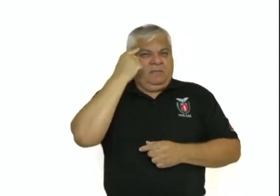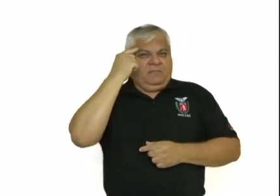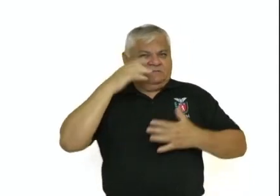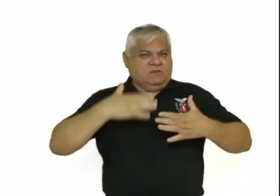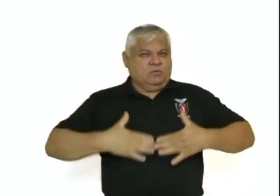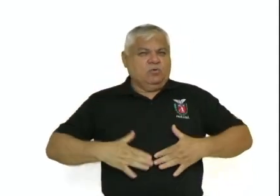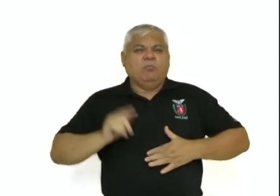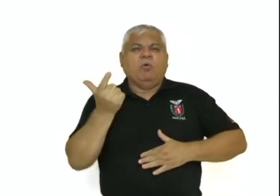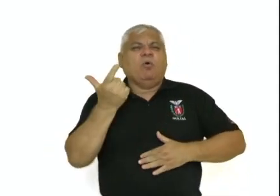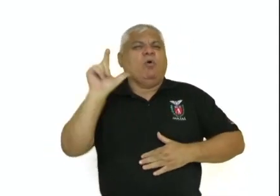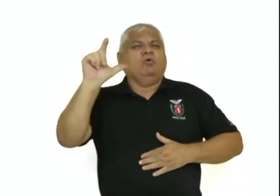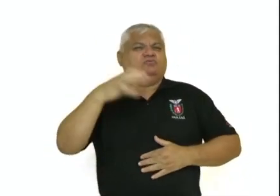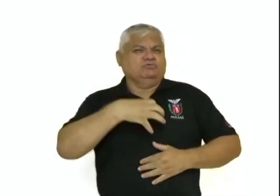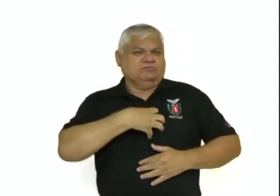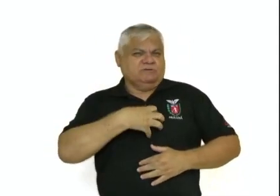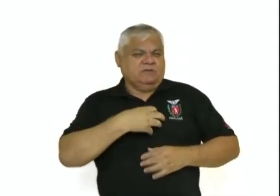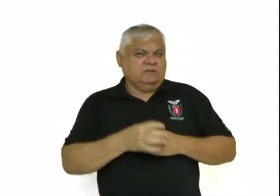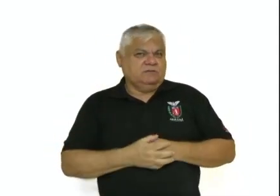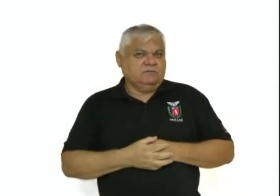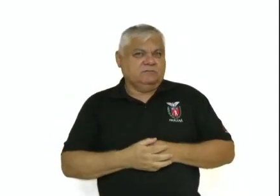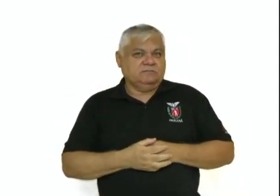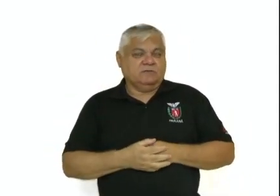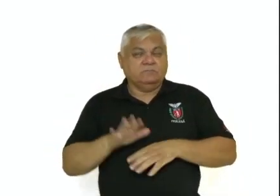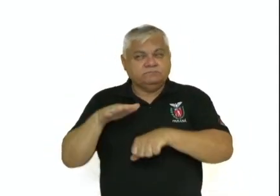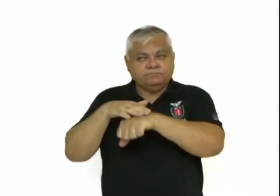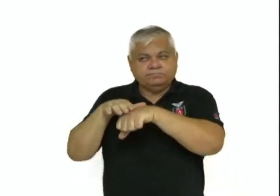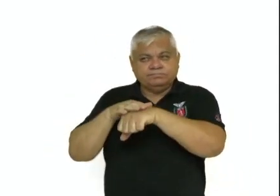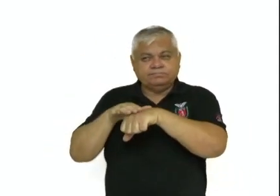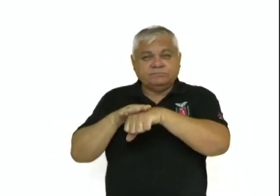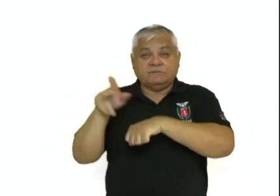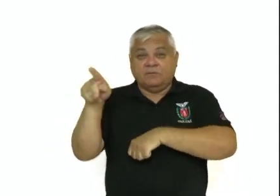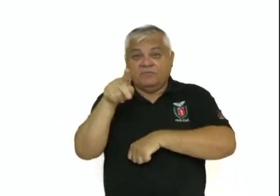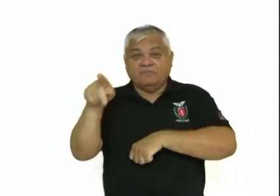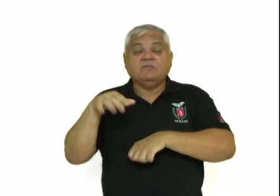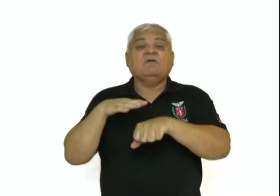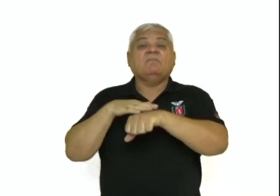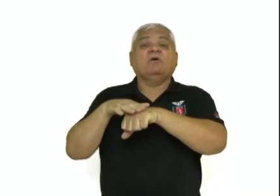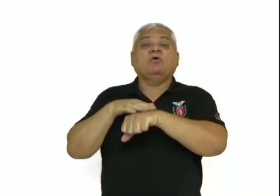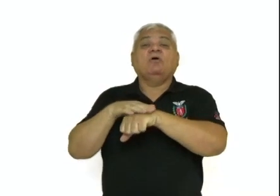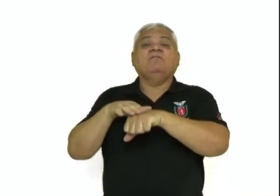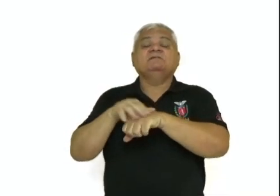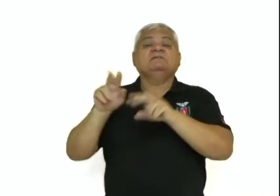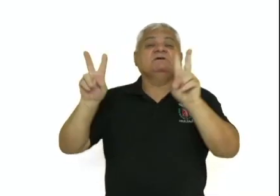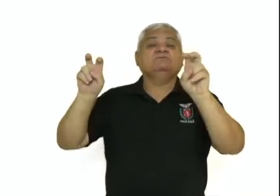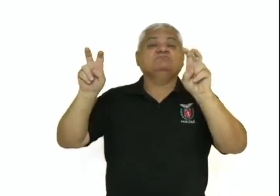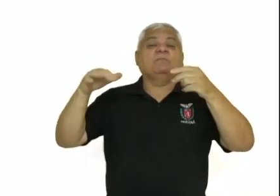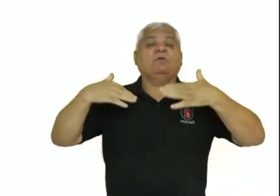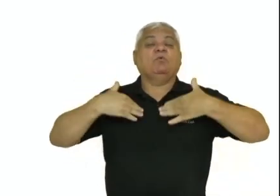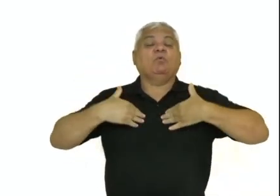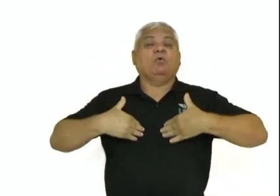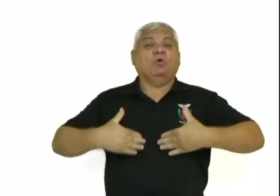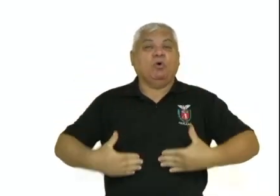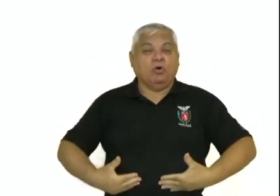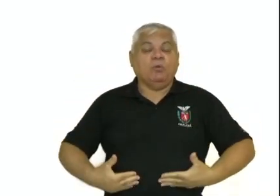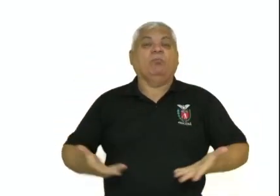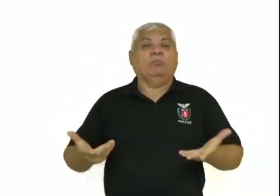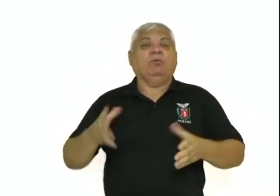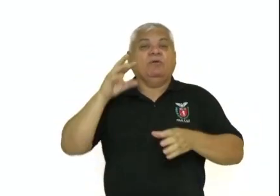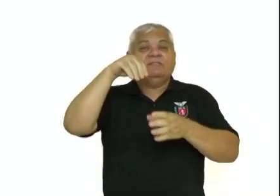forma? Então, com o auxílio do seu professor, vamos fazer um debate sobre as abordagens do corpo em